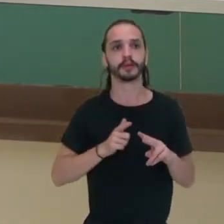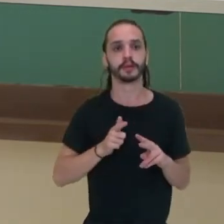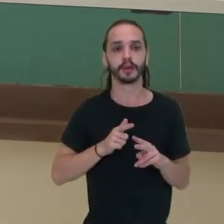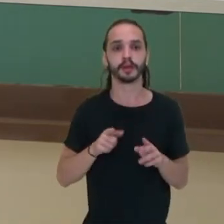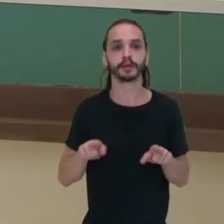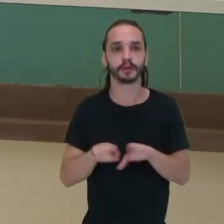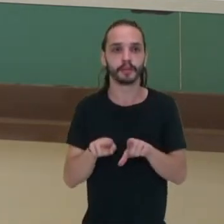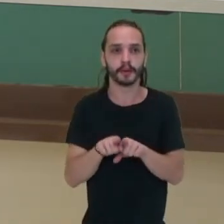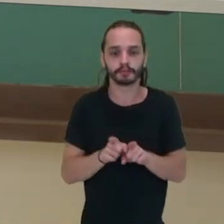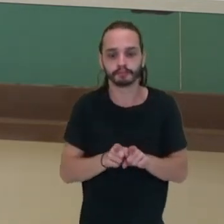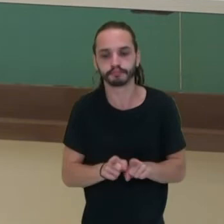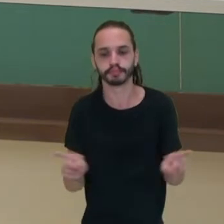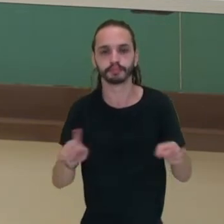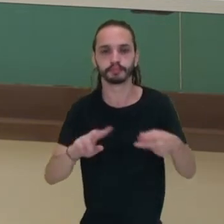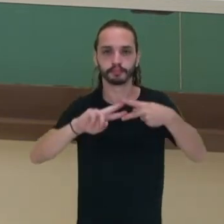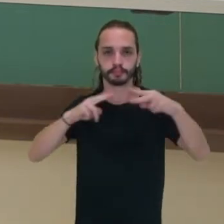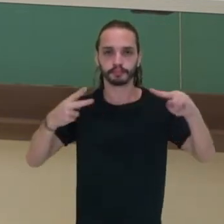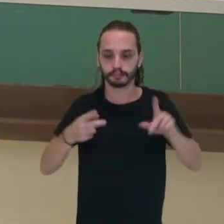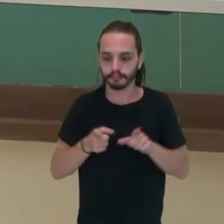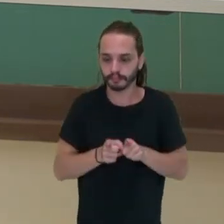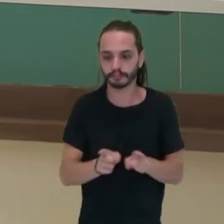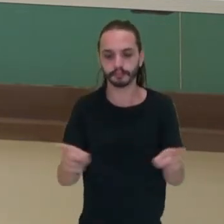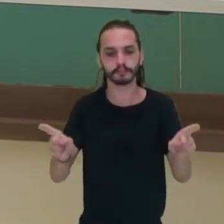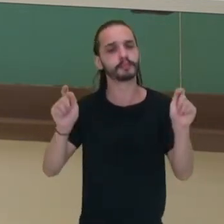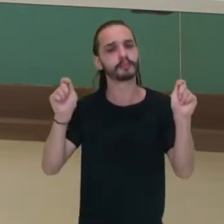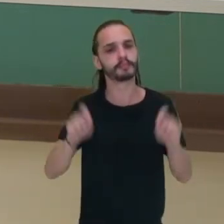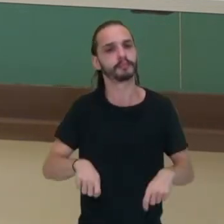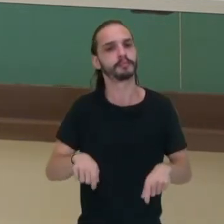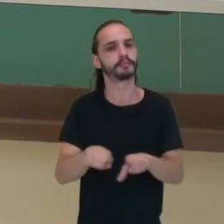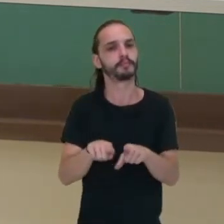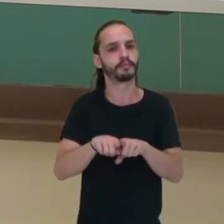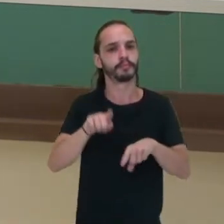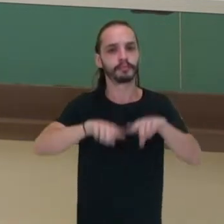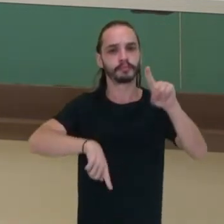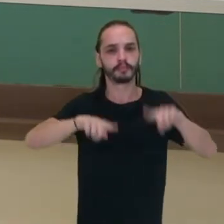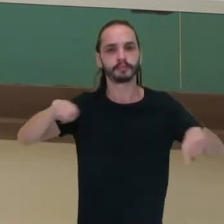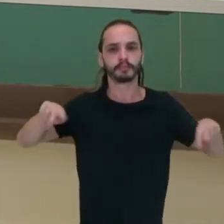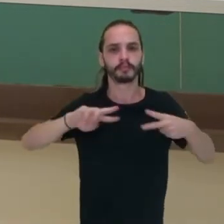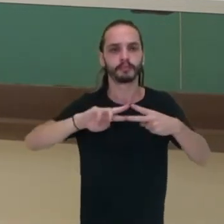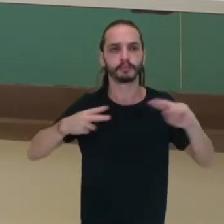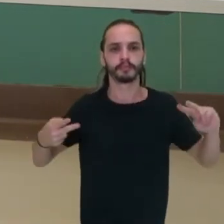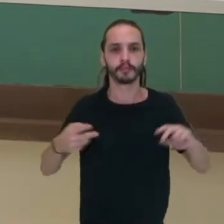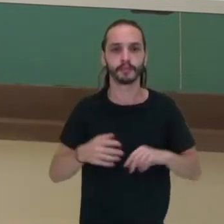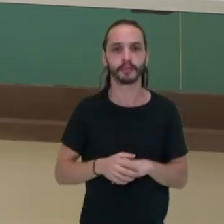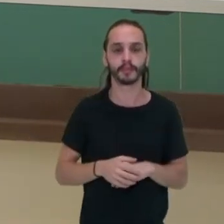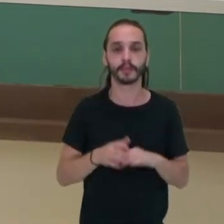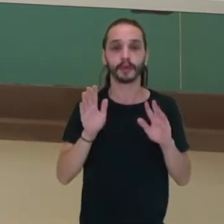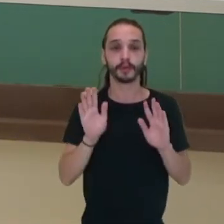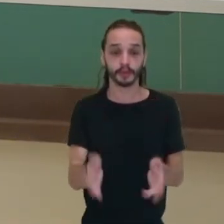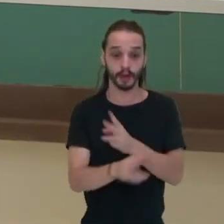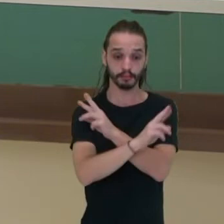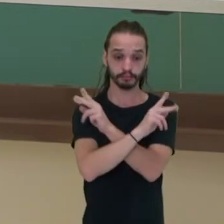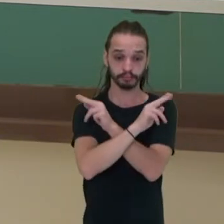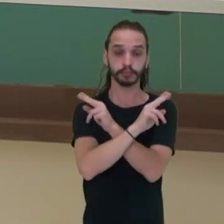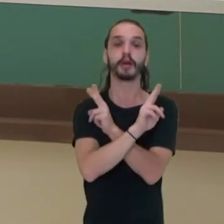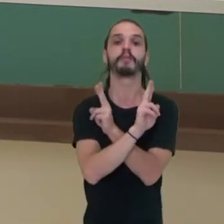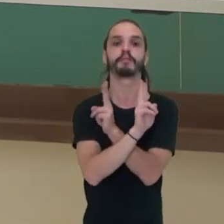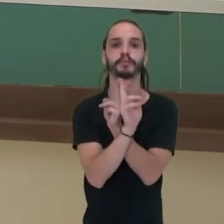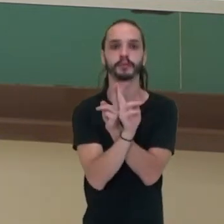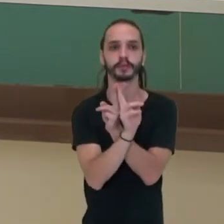separam, eles também garantem a variabilidade genética. Então, após essa troca de pedaços dos